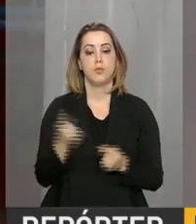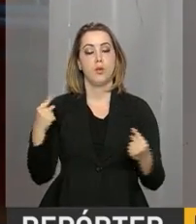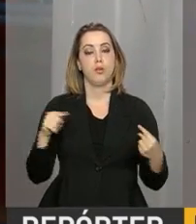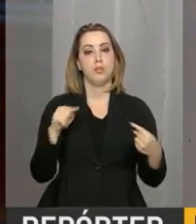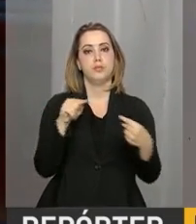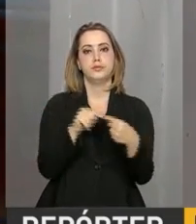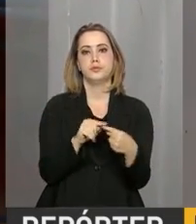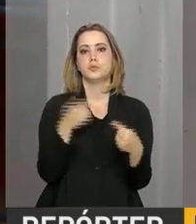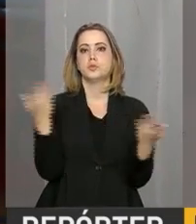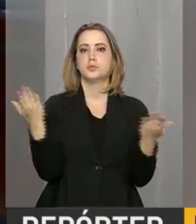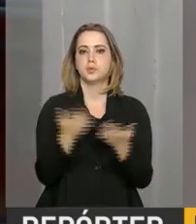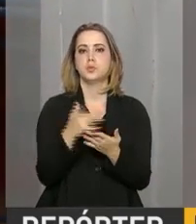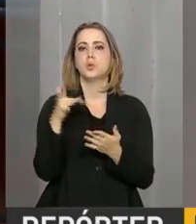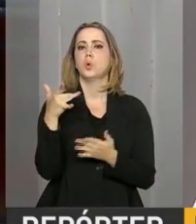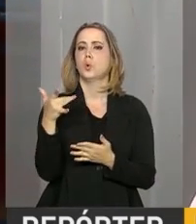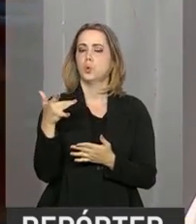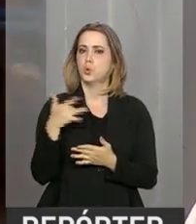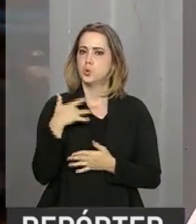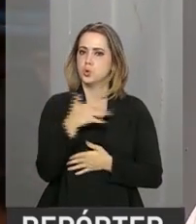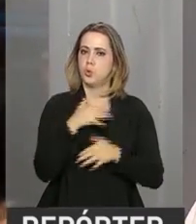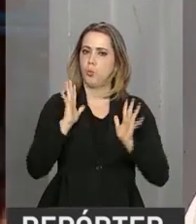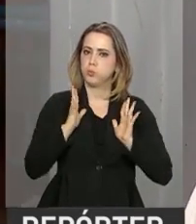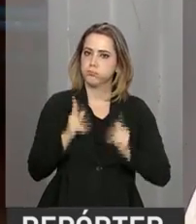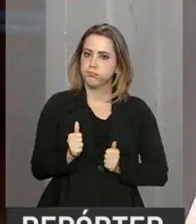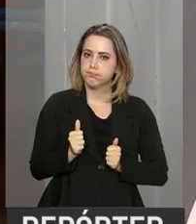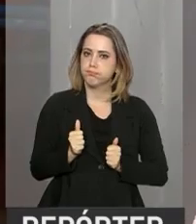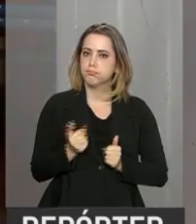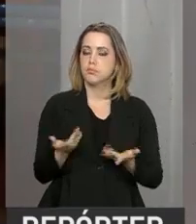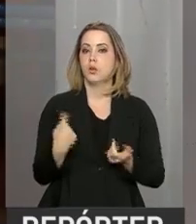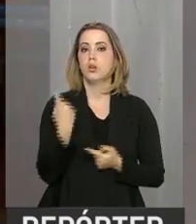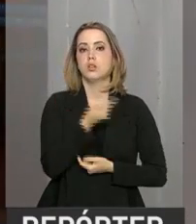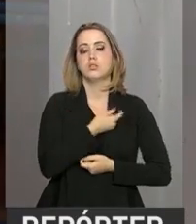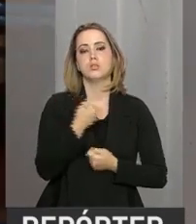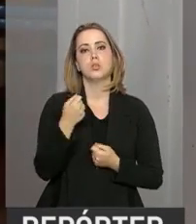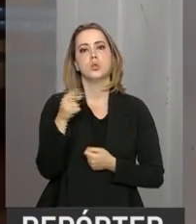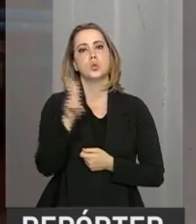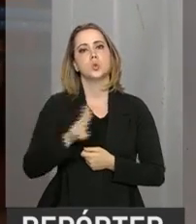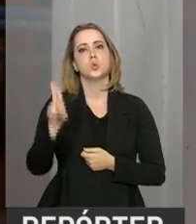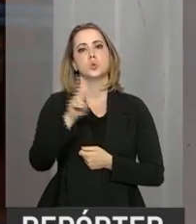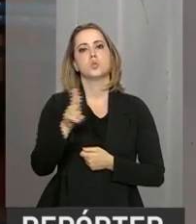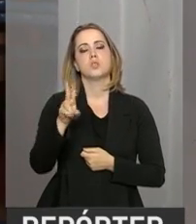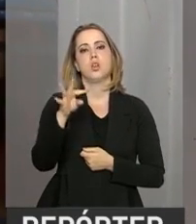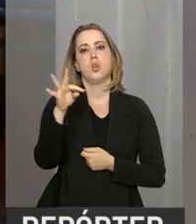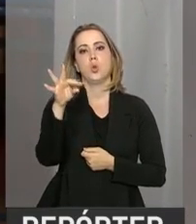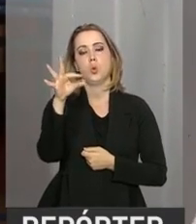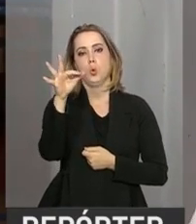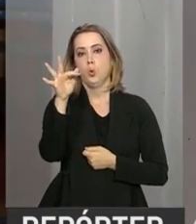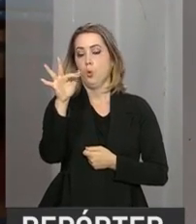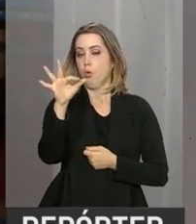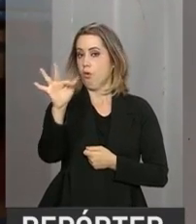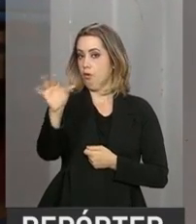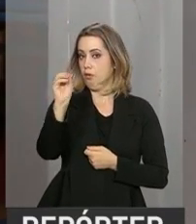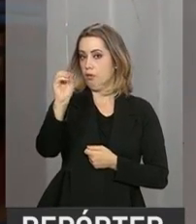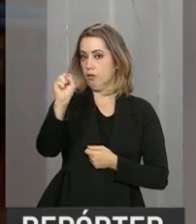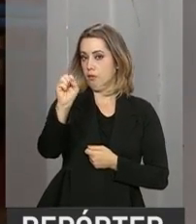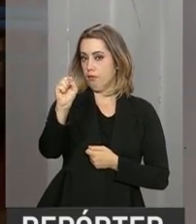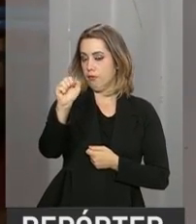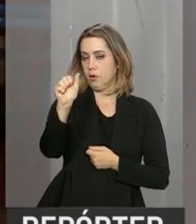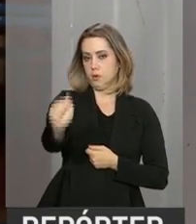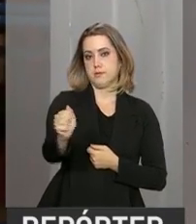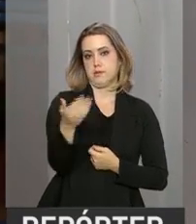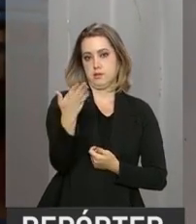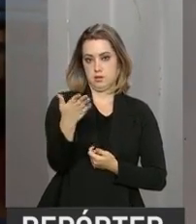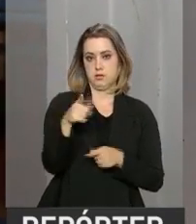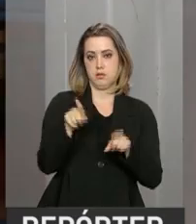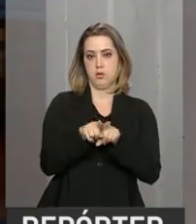da causa da retração em andamento mas neps a gente usando um roça é um troço que o estatal